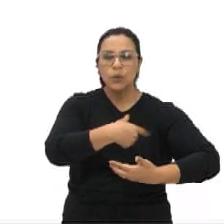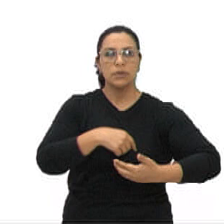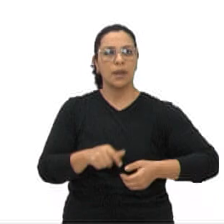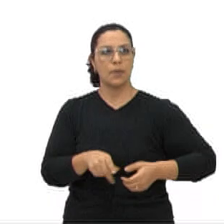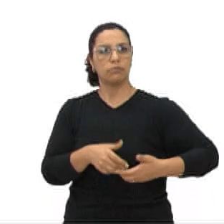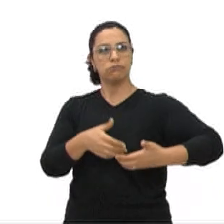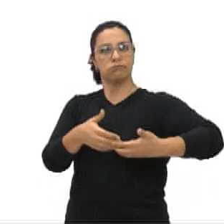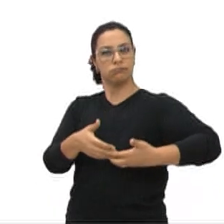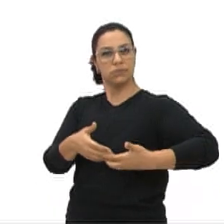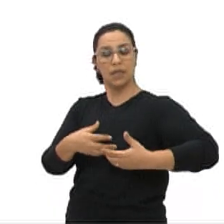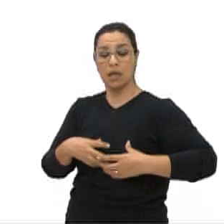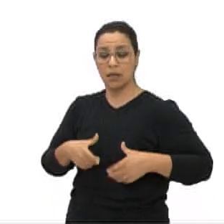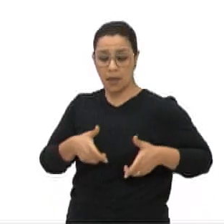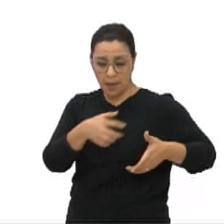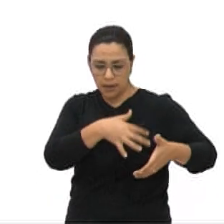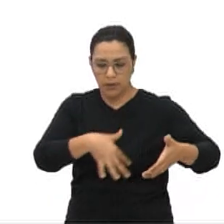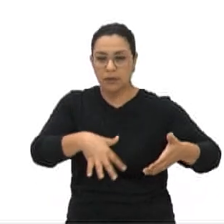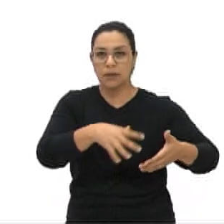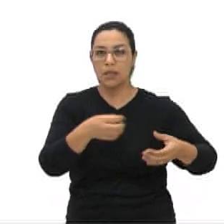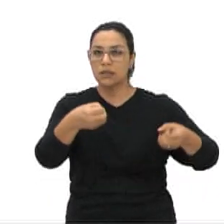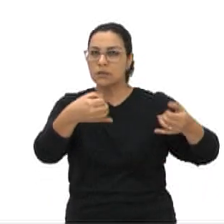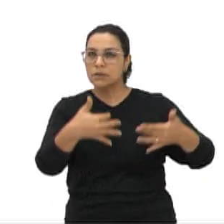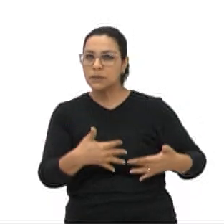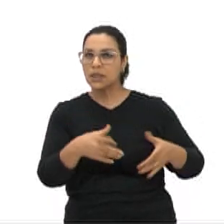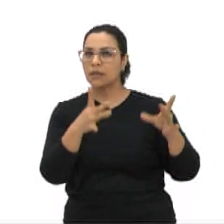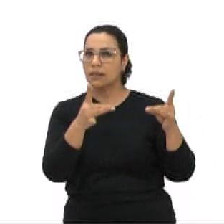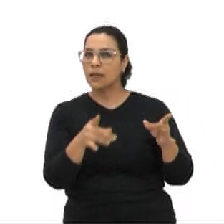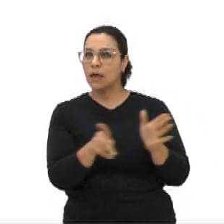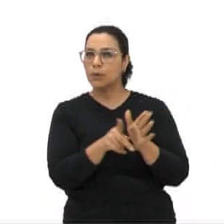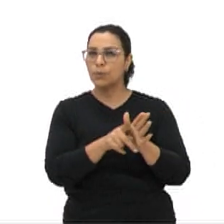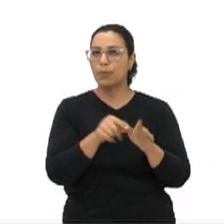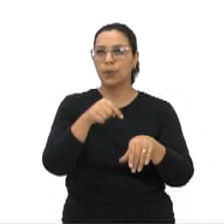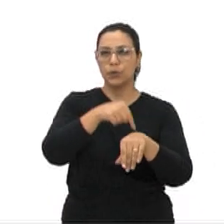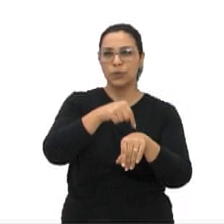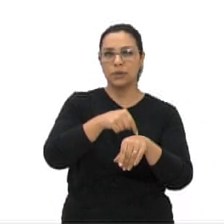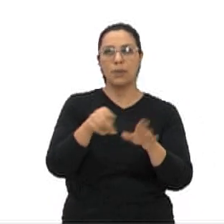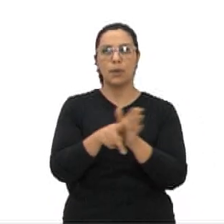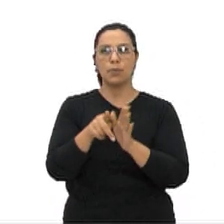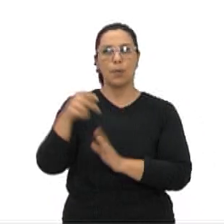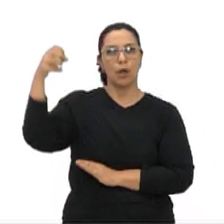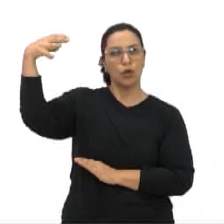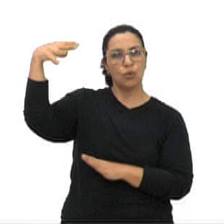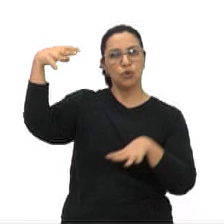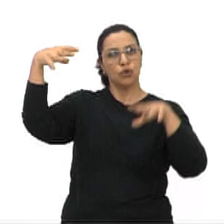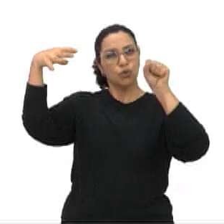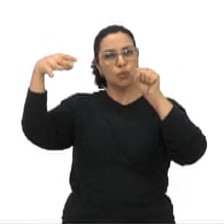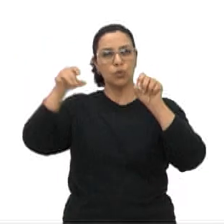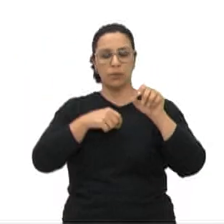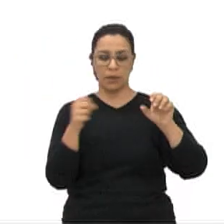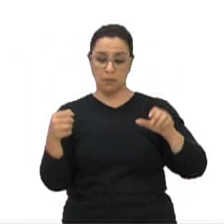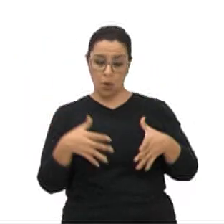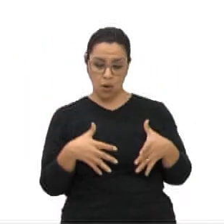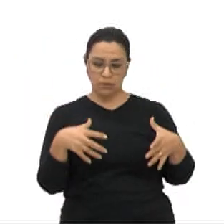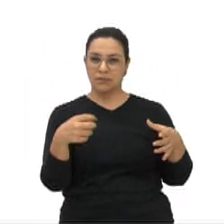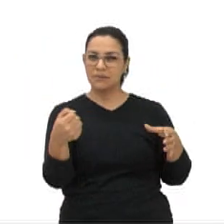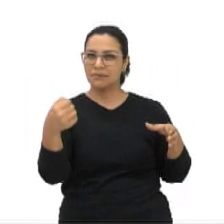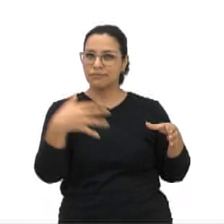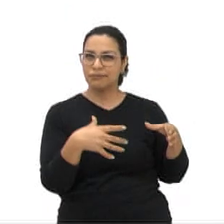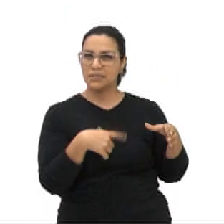né? Posada, em que também ele vai explorar a questão do tempo e tudo, a luz sobre o objeto